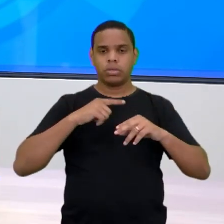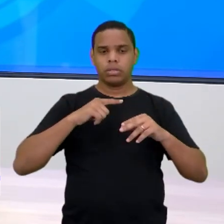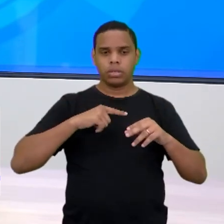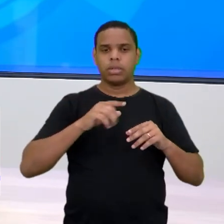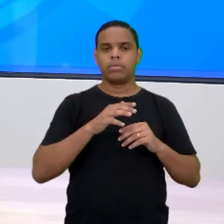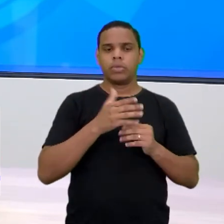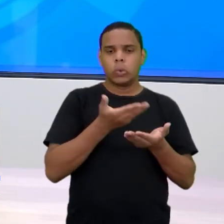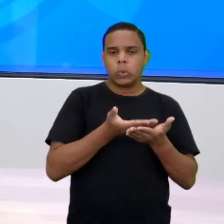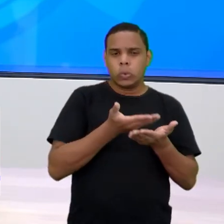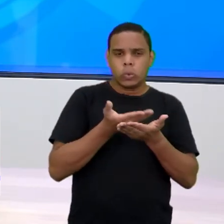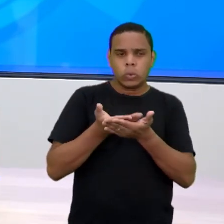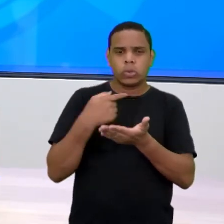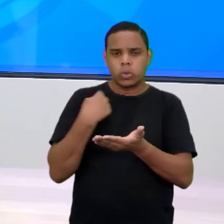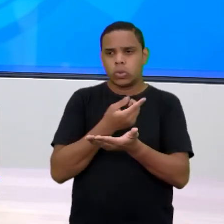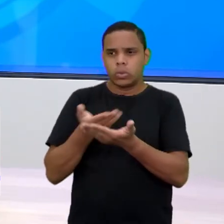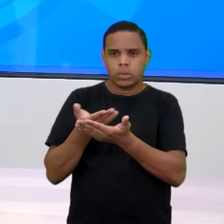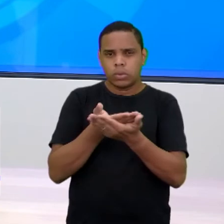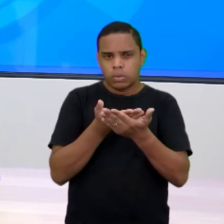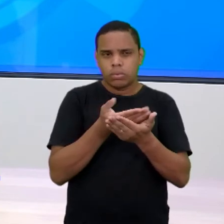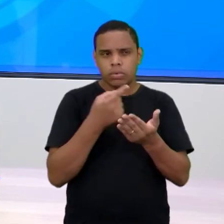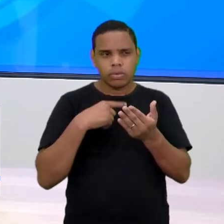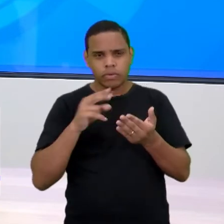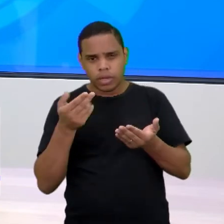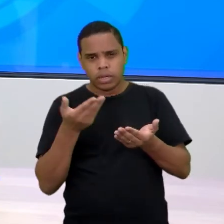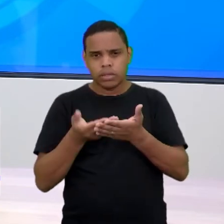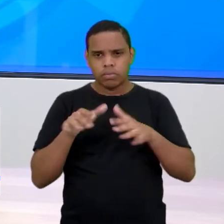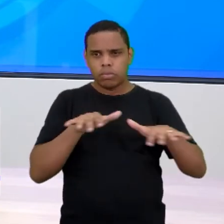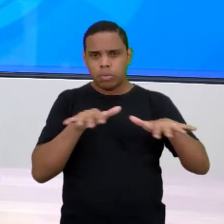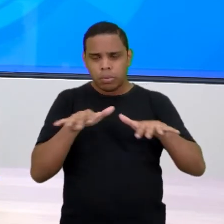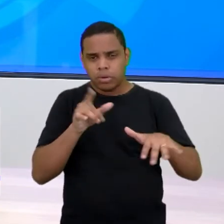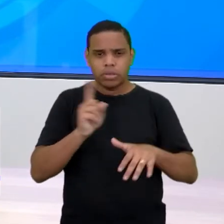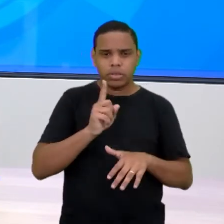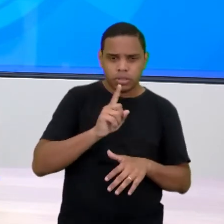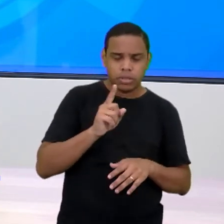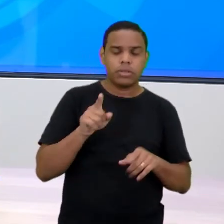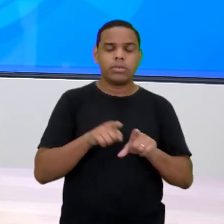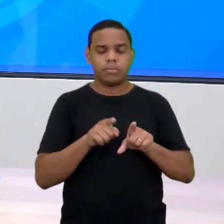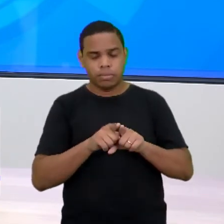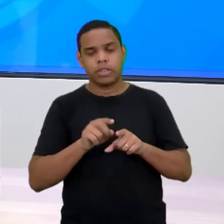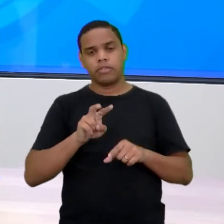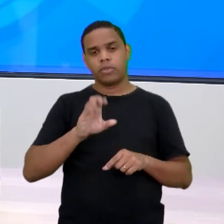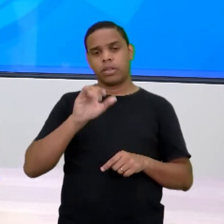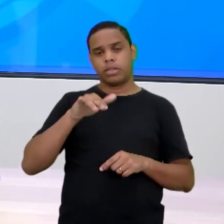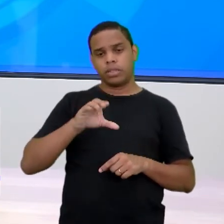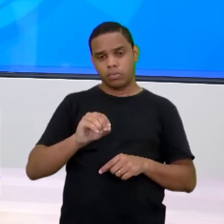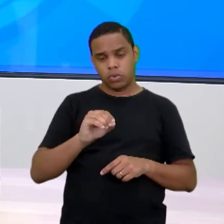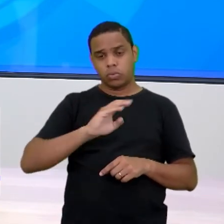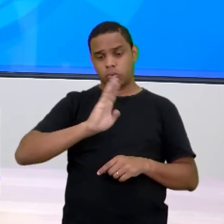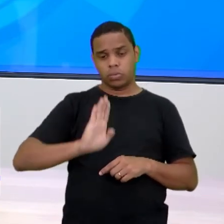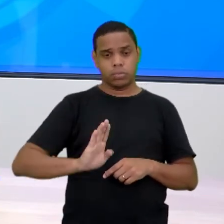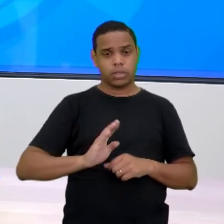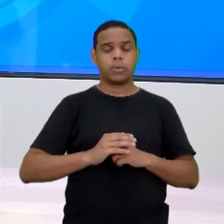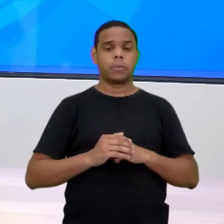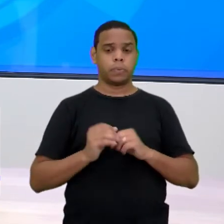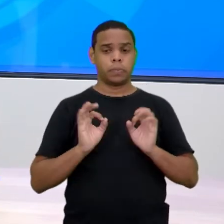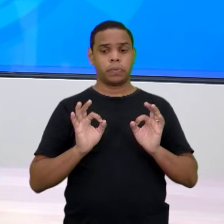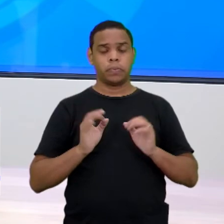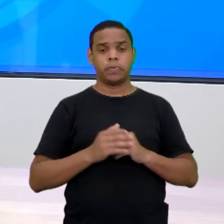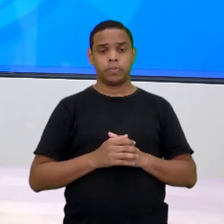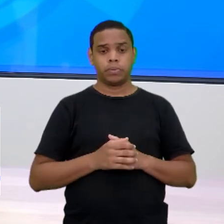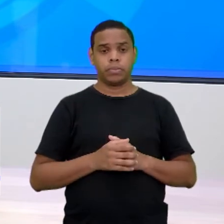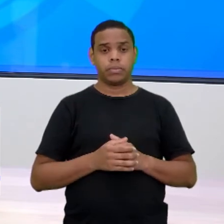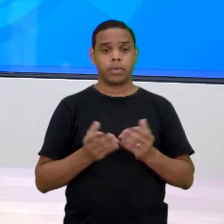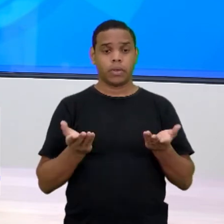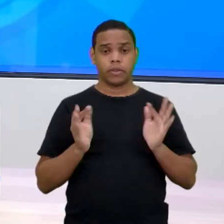e estudamos aí essa relação aí de tremores e de vulcanismo também no Brasil, tá certo? Bom,